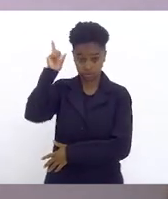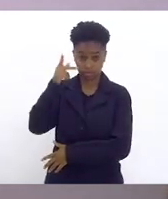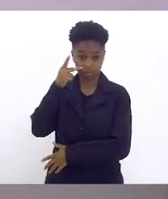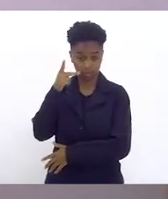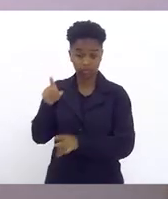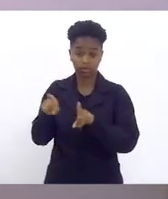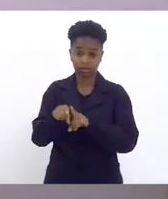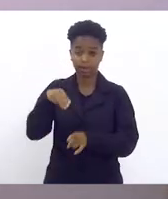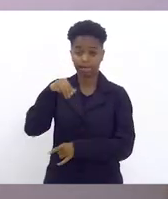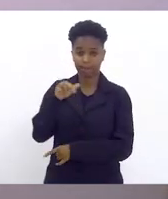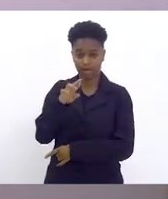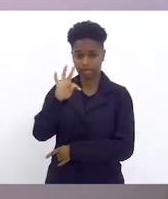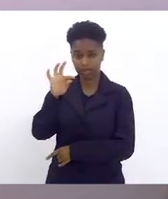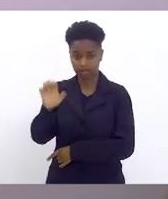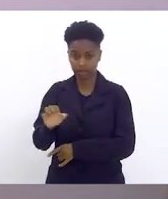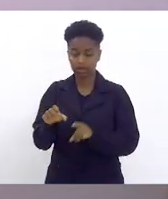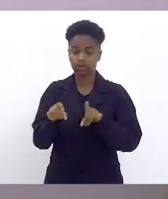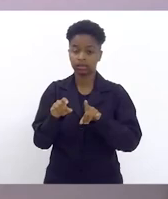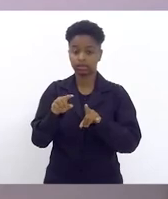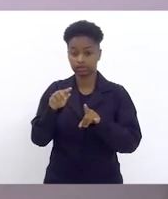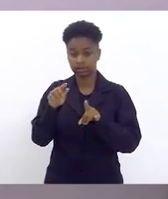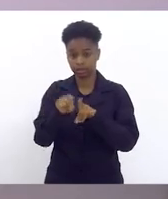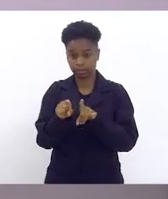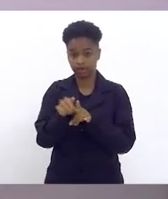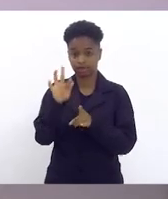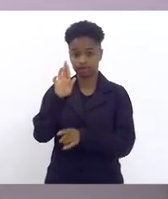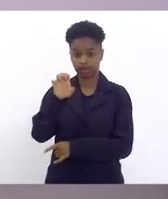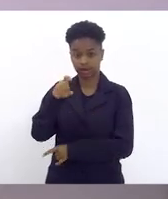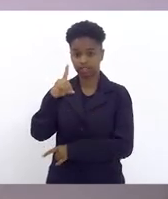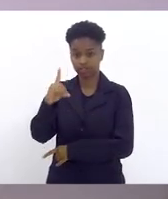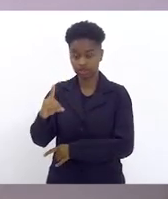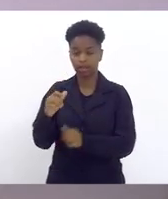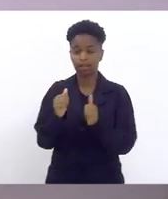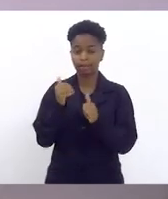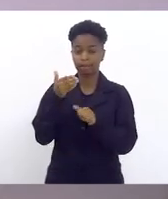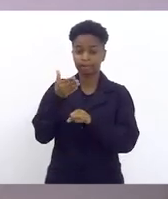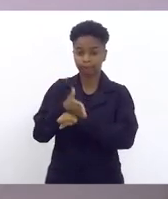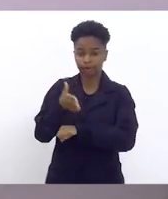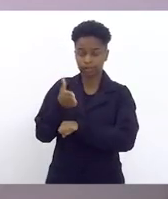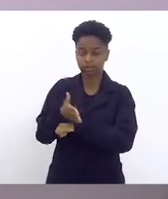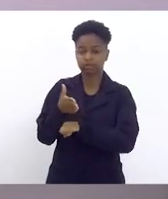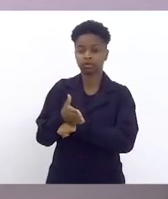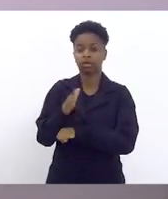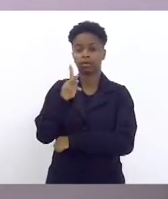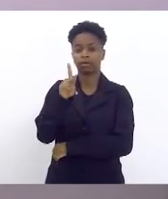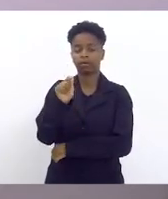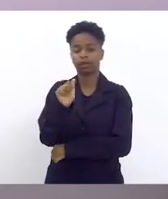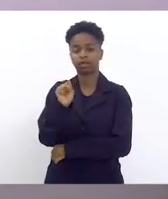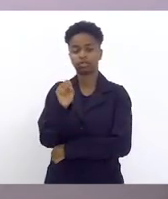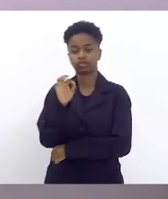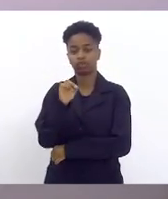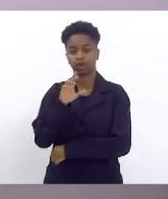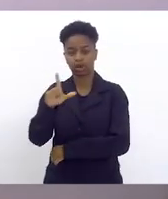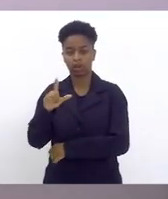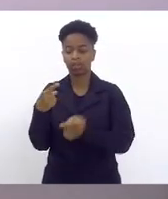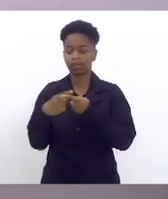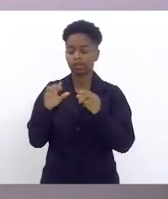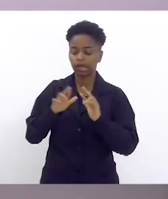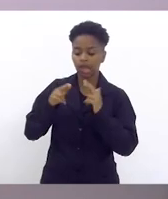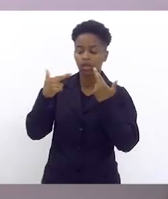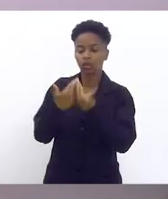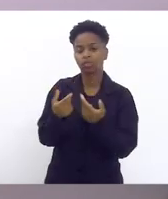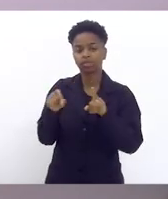Fred fazem parte de uma Pastoral uma Pastoral dos católicos que se reúne e trata de assuntos